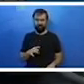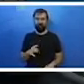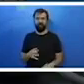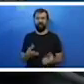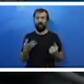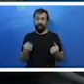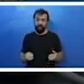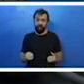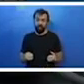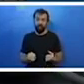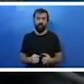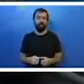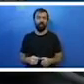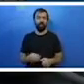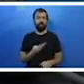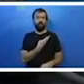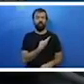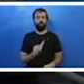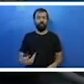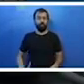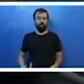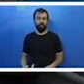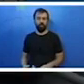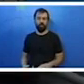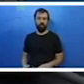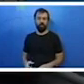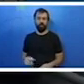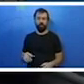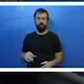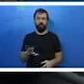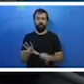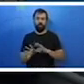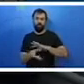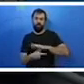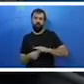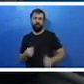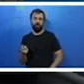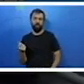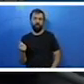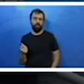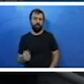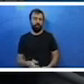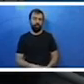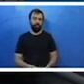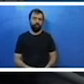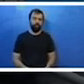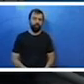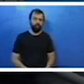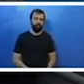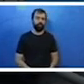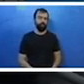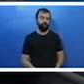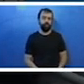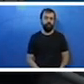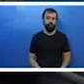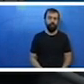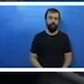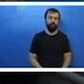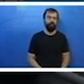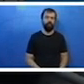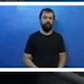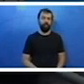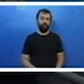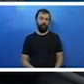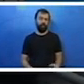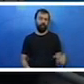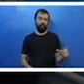lá para a atividade. Pessoal, também não vou ficar lendo porque é extenso, tá? Então tem os